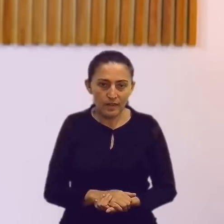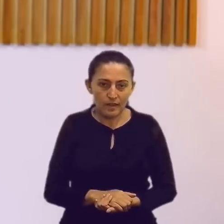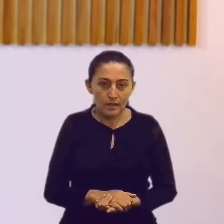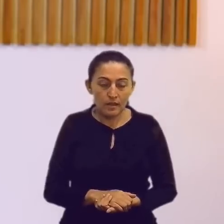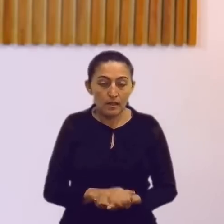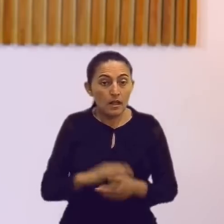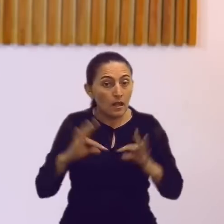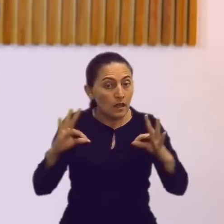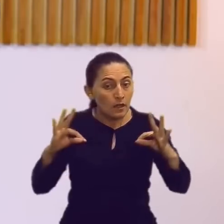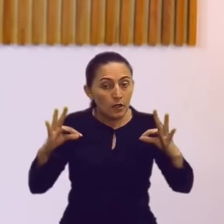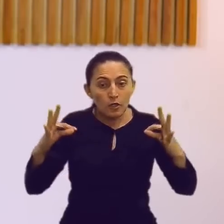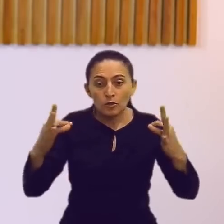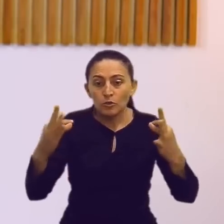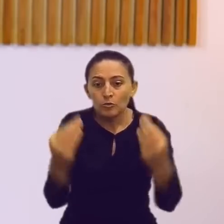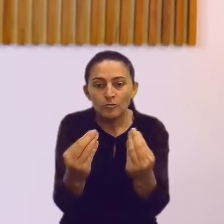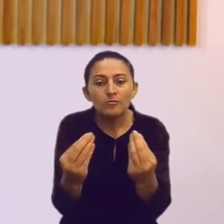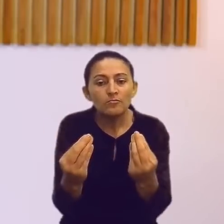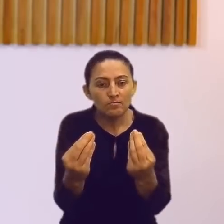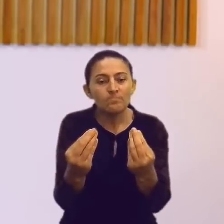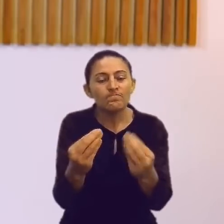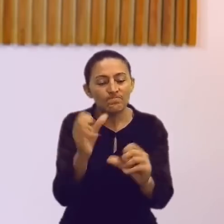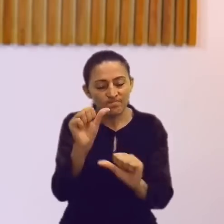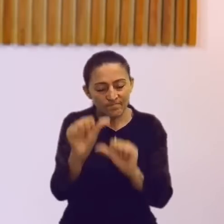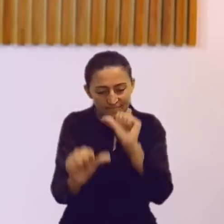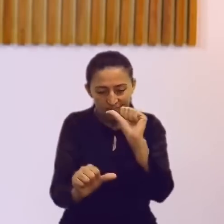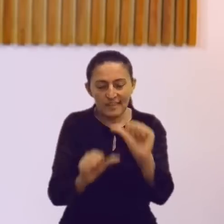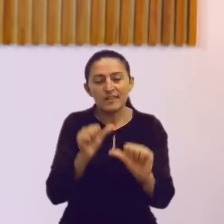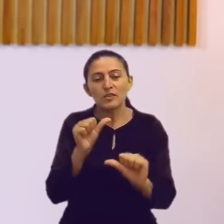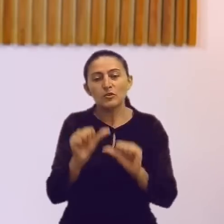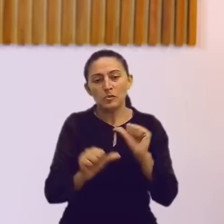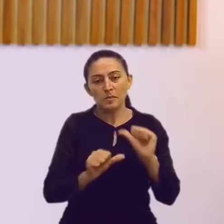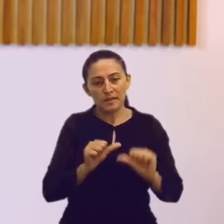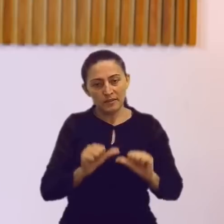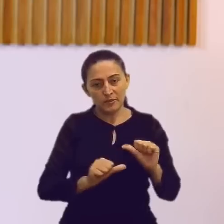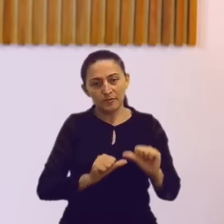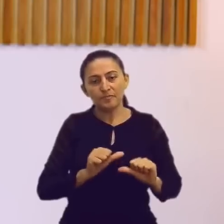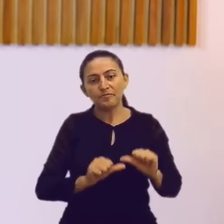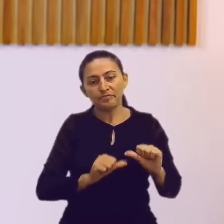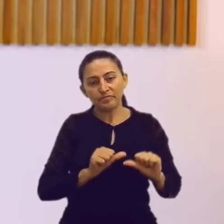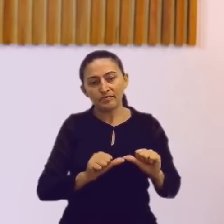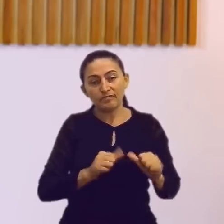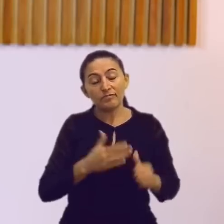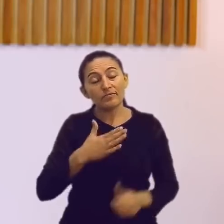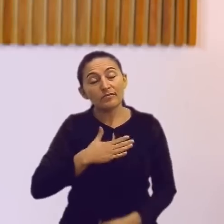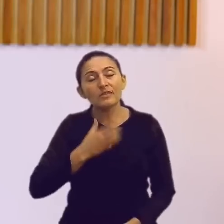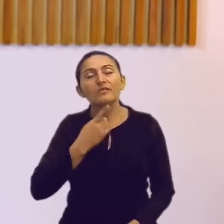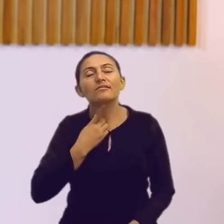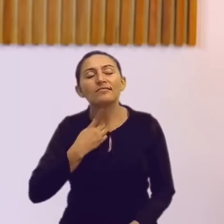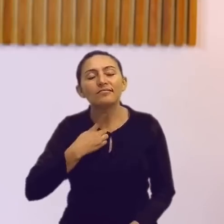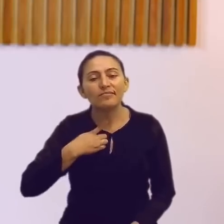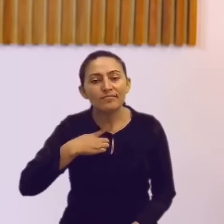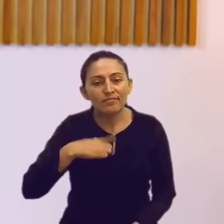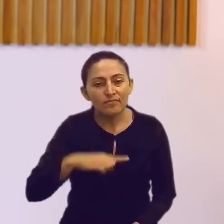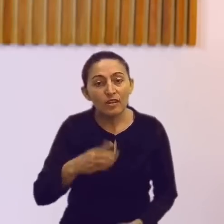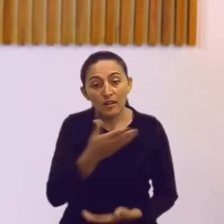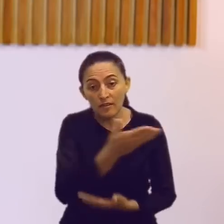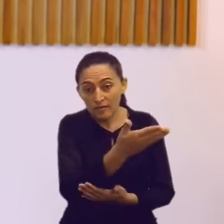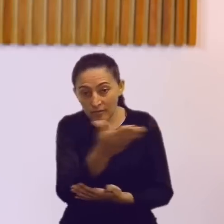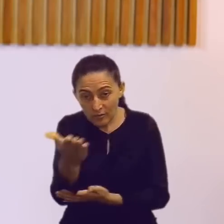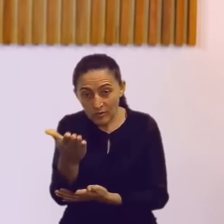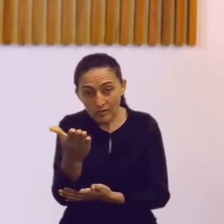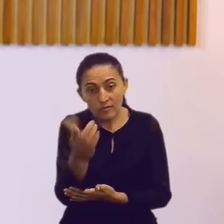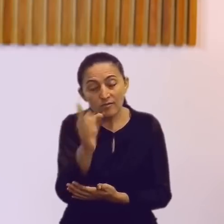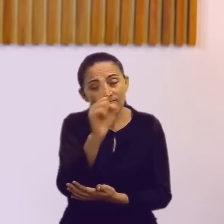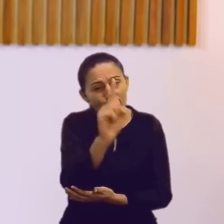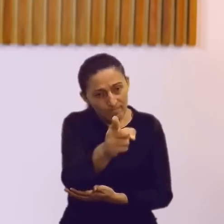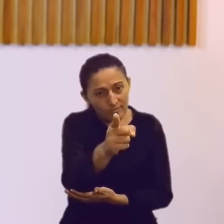Todos podem ser transformados. E o meu desejo é que você seja